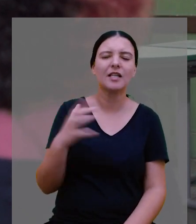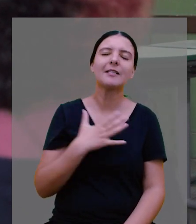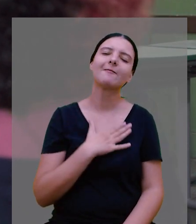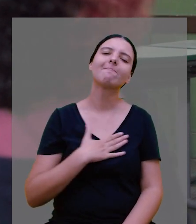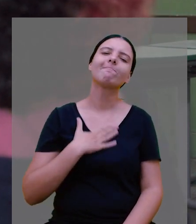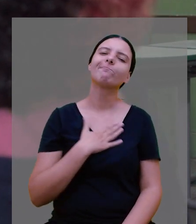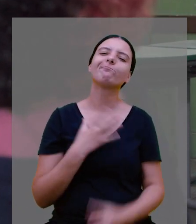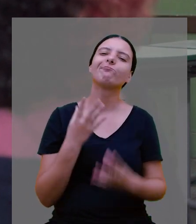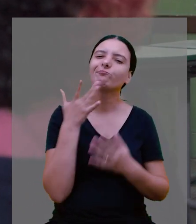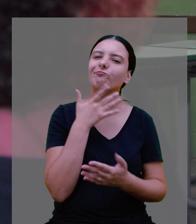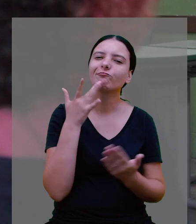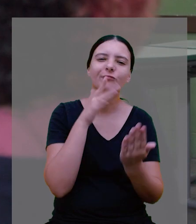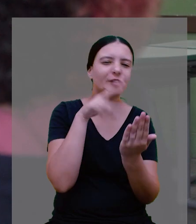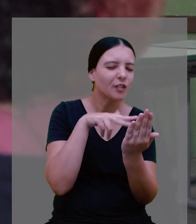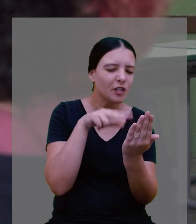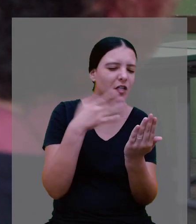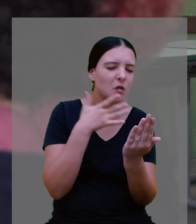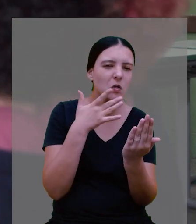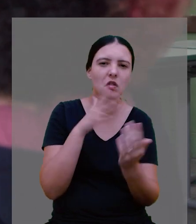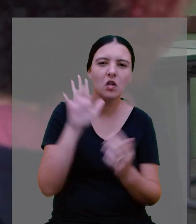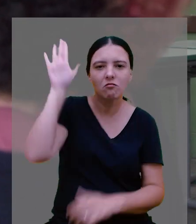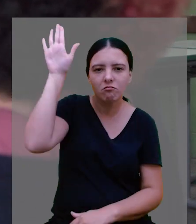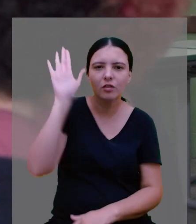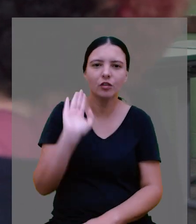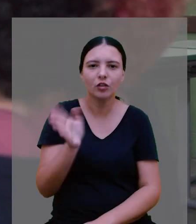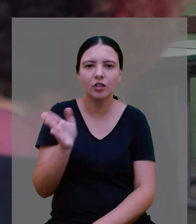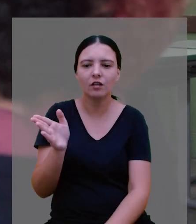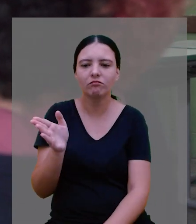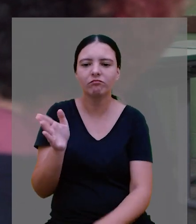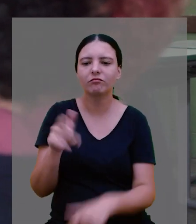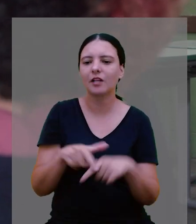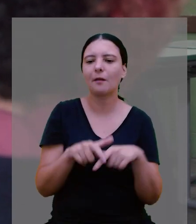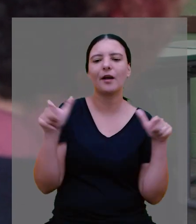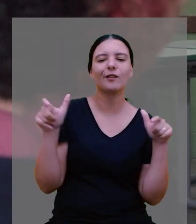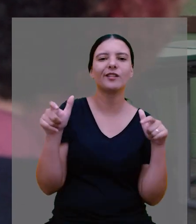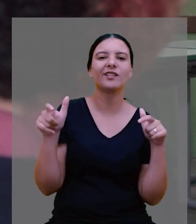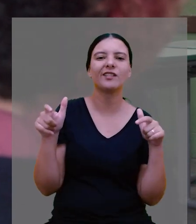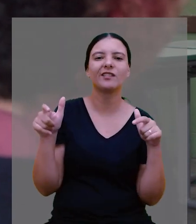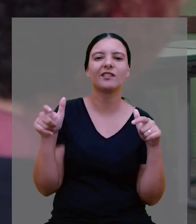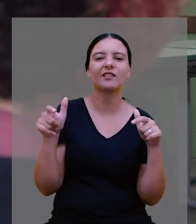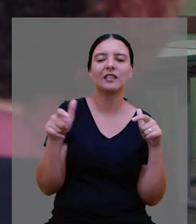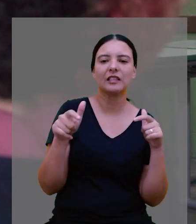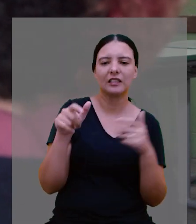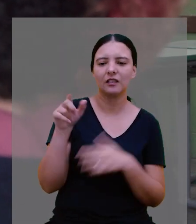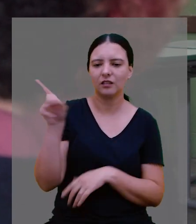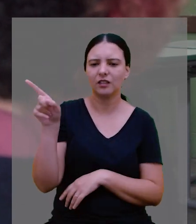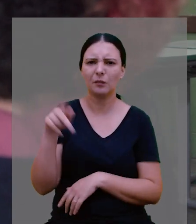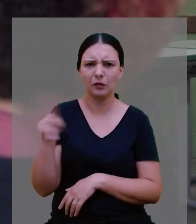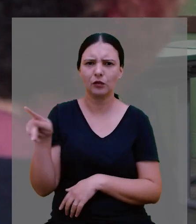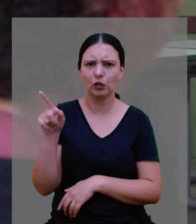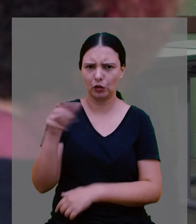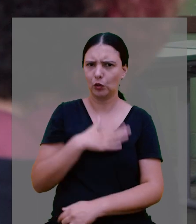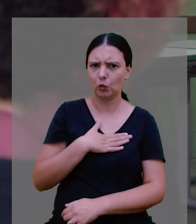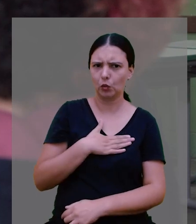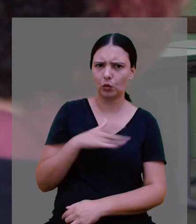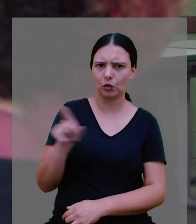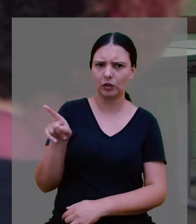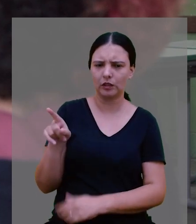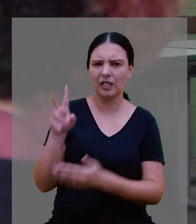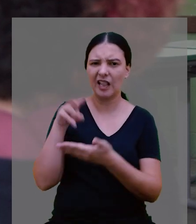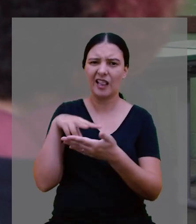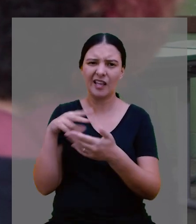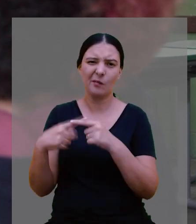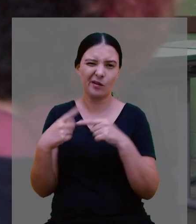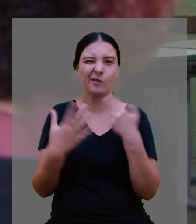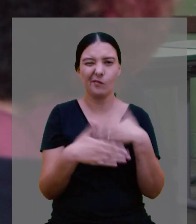acha gostoso? Você gosta? Gosta. Mas a maioria aqui lê o livro para... Você também, professora? Vocês gostam de... Vocês leem porque tem que